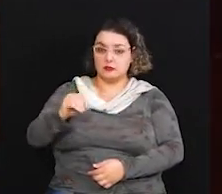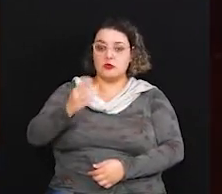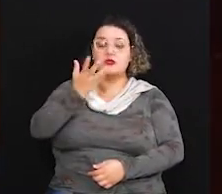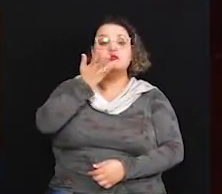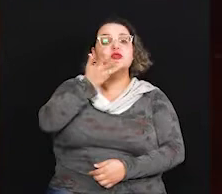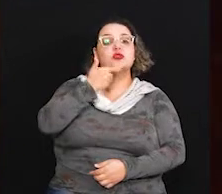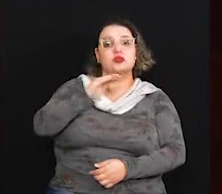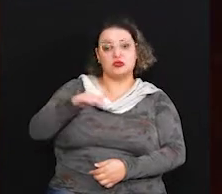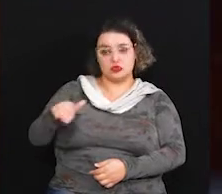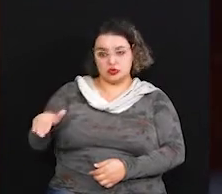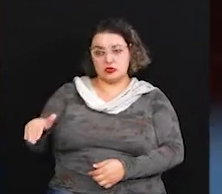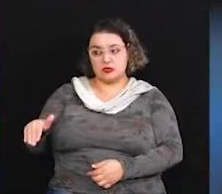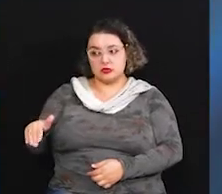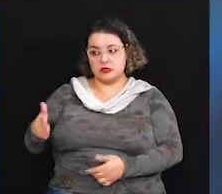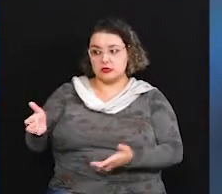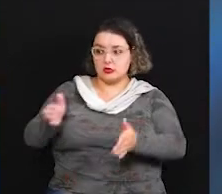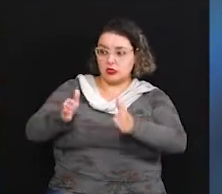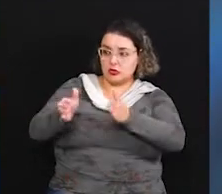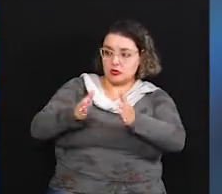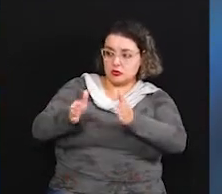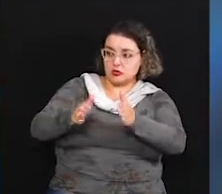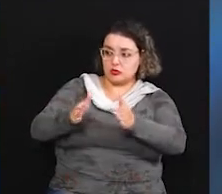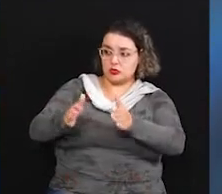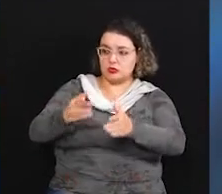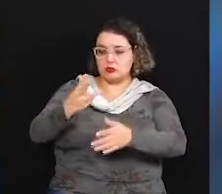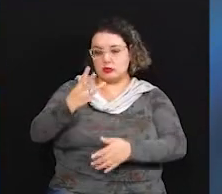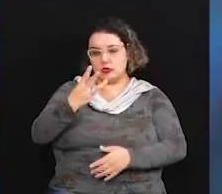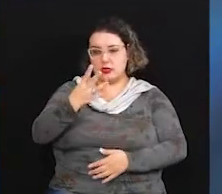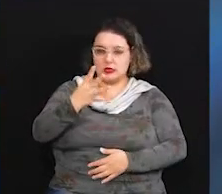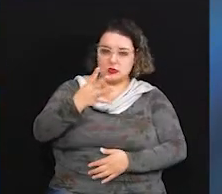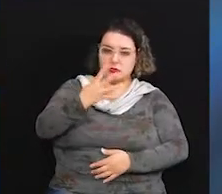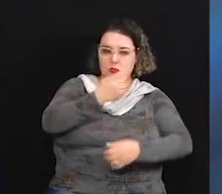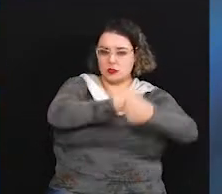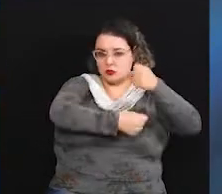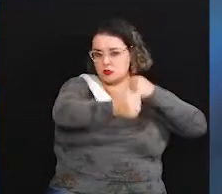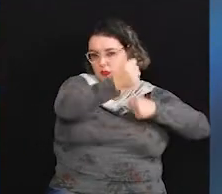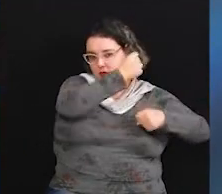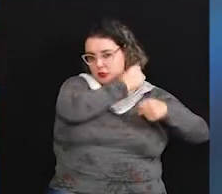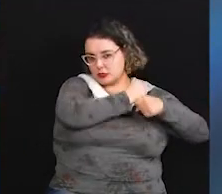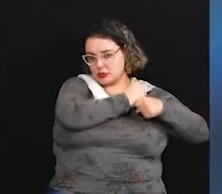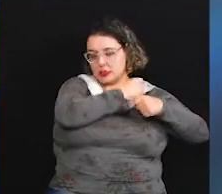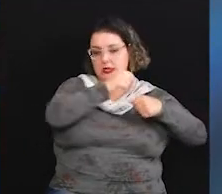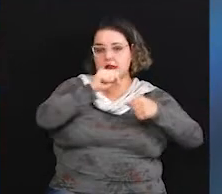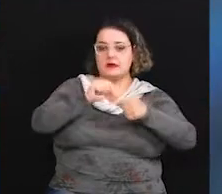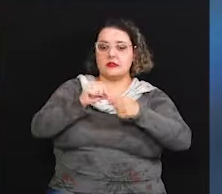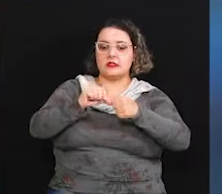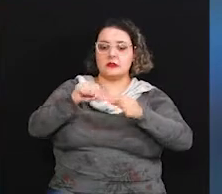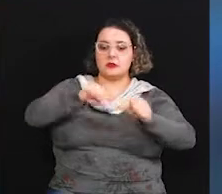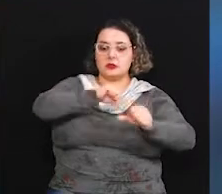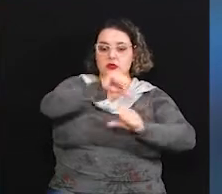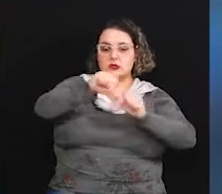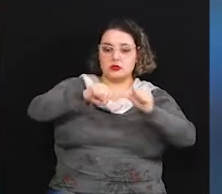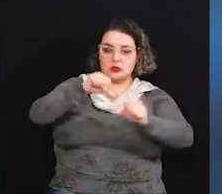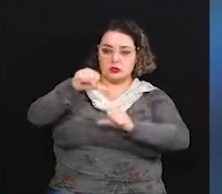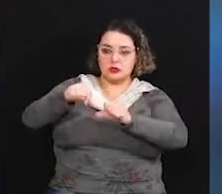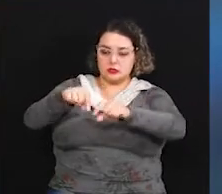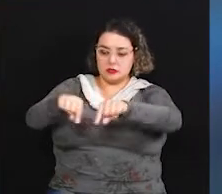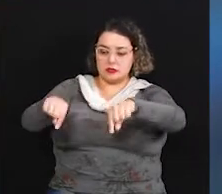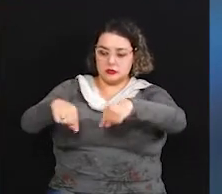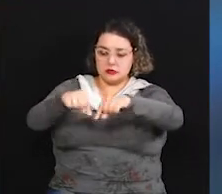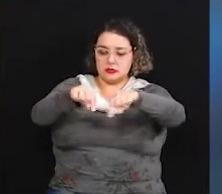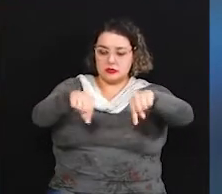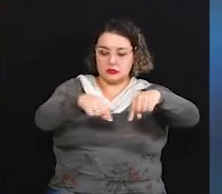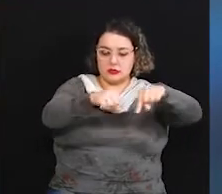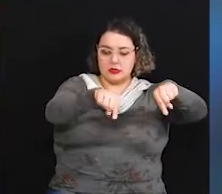tá? E recentemente, uns 3 ou 4 anos atrás, nós fizemos algumas alterações nas classes que